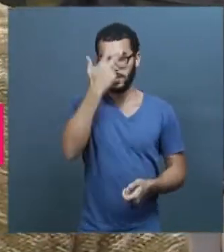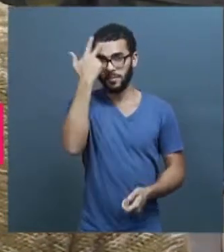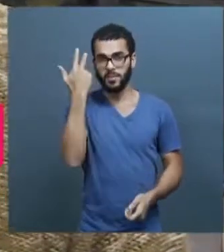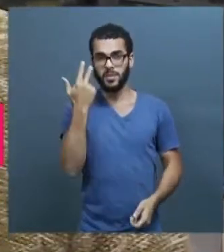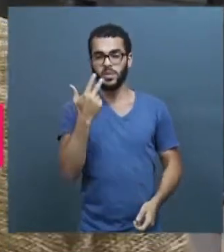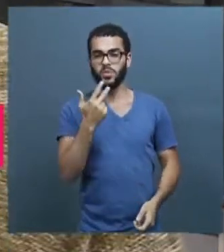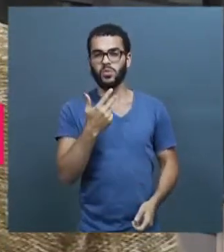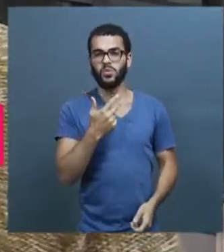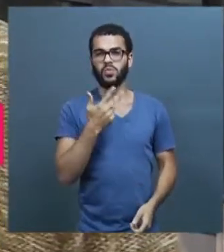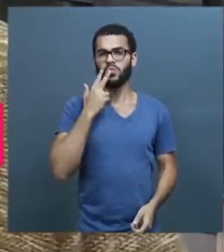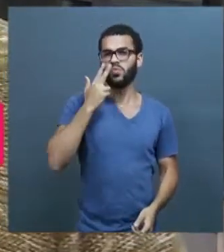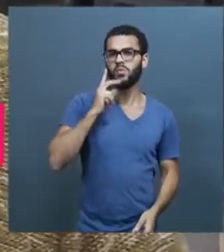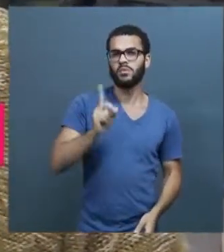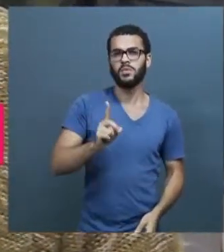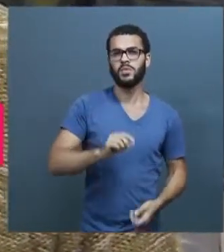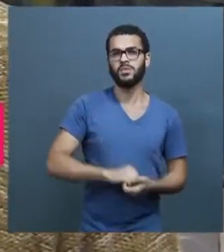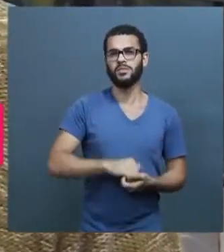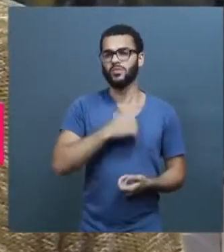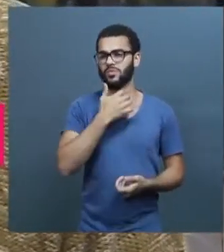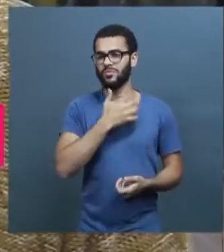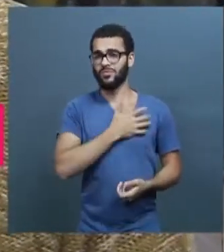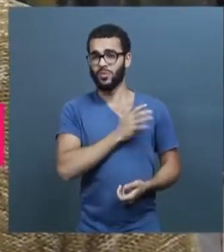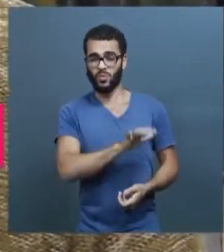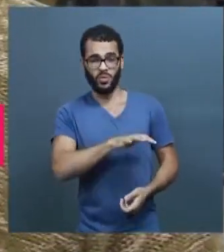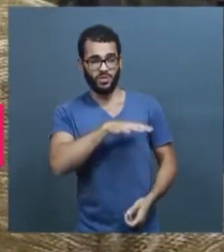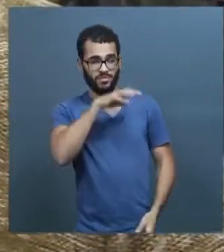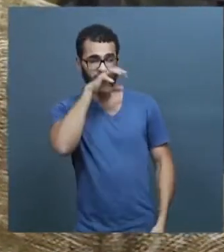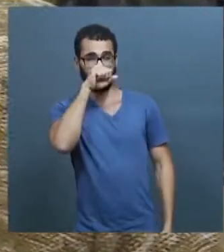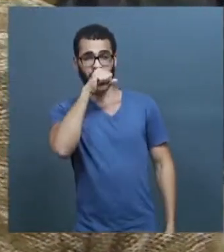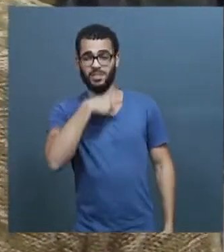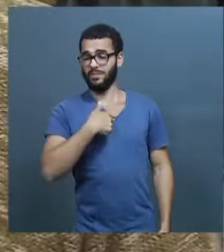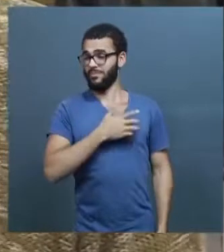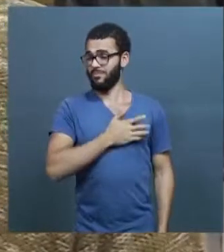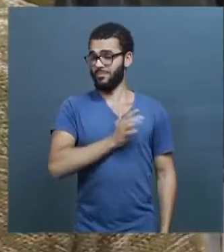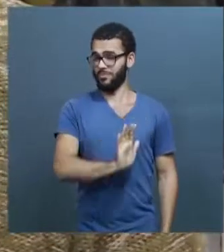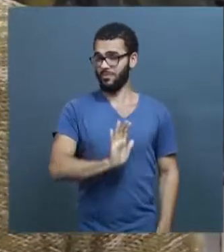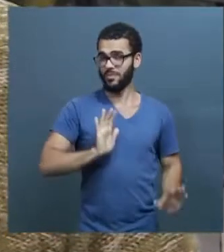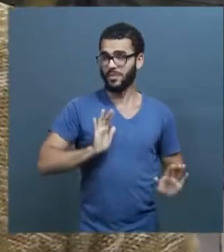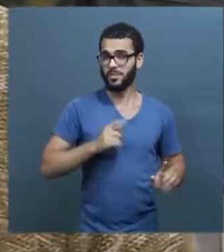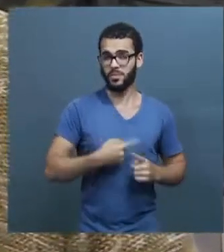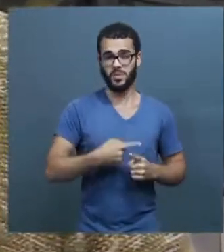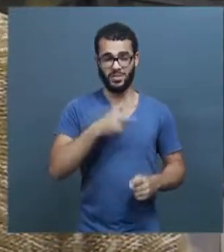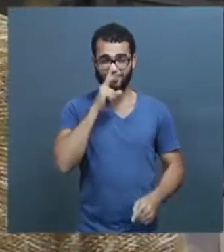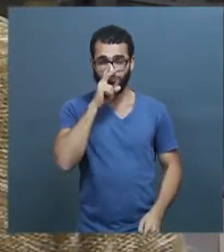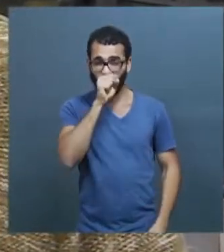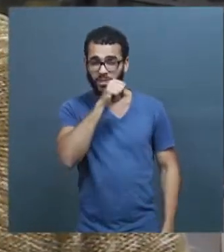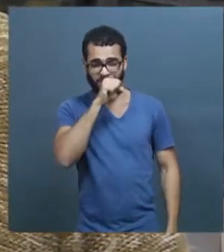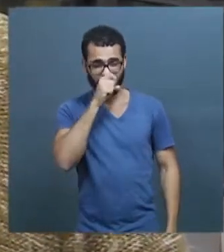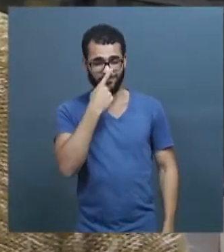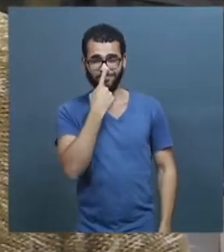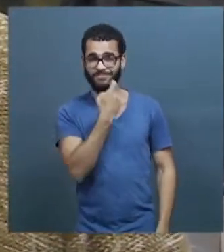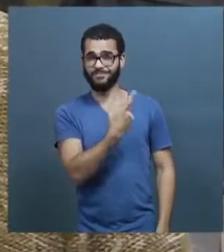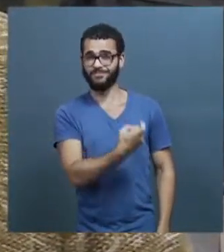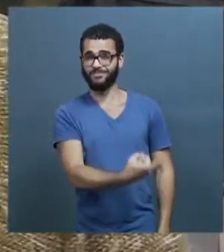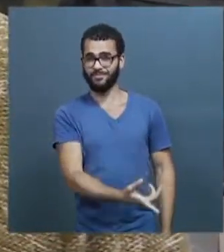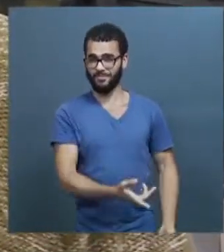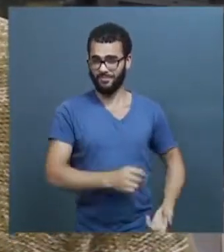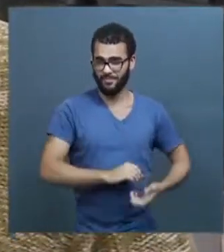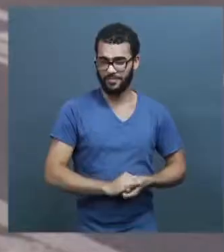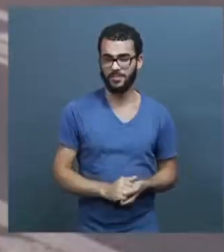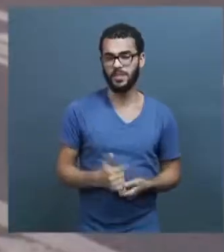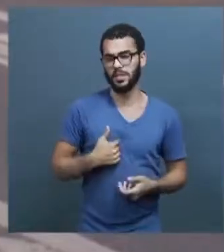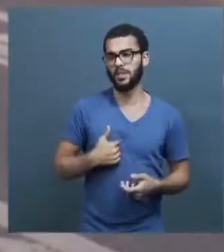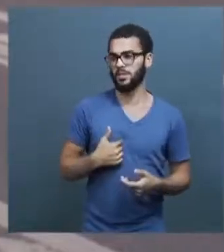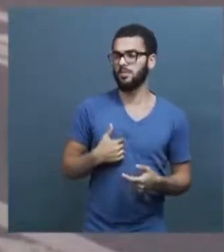eles não gostam do cheiro, porque o cheiro ele é forte. Nem eu gosto, para falar a verdade. Então, em respeito às outras pessoas, eu concordo.